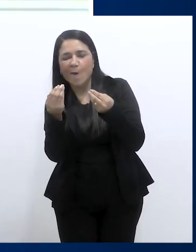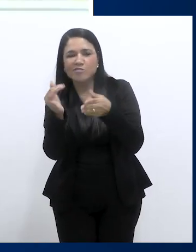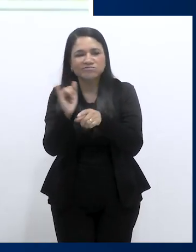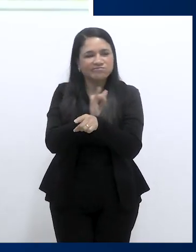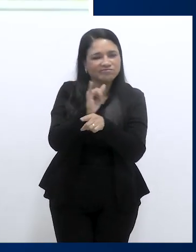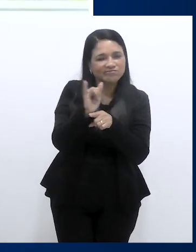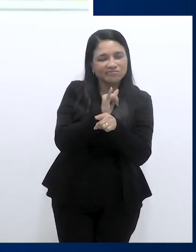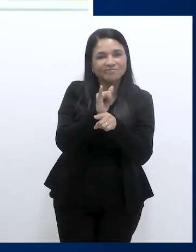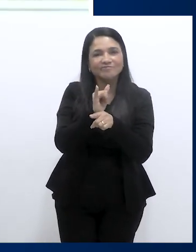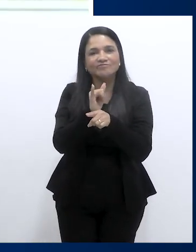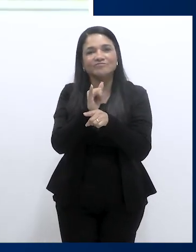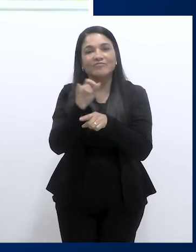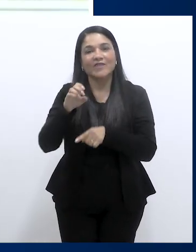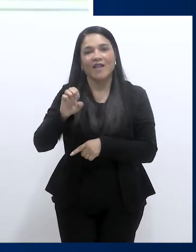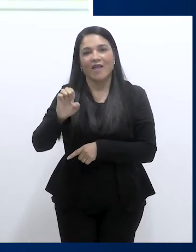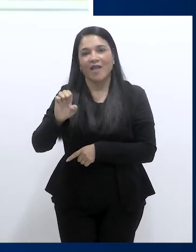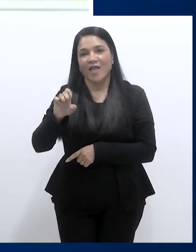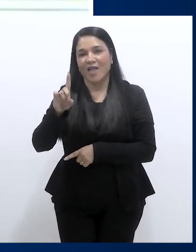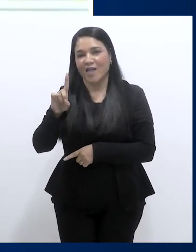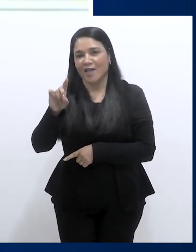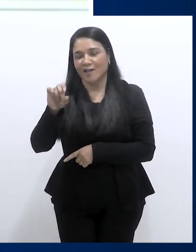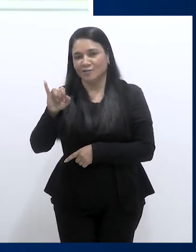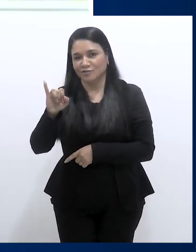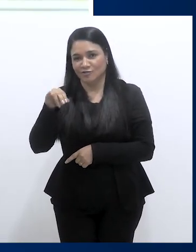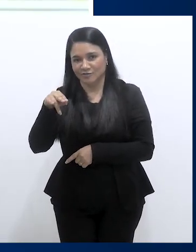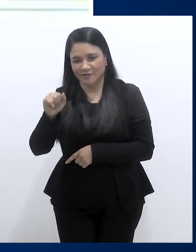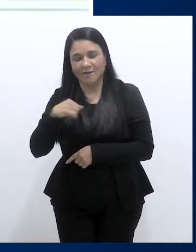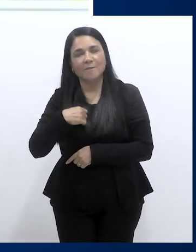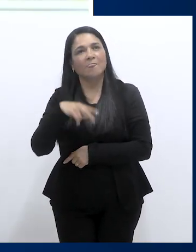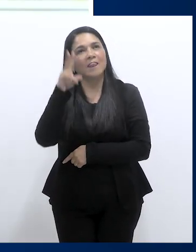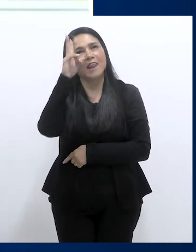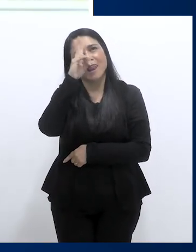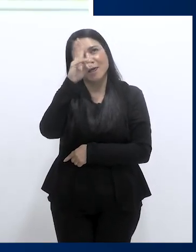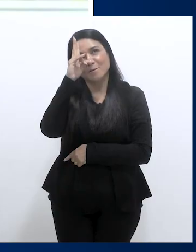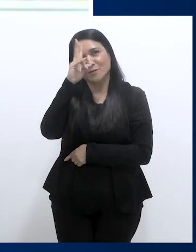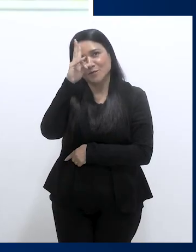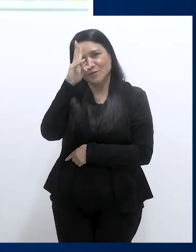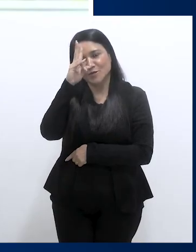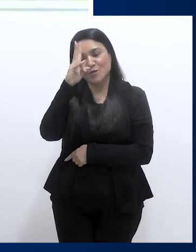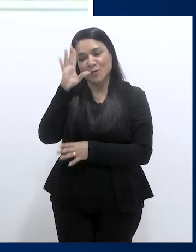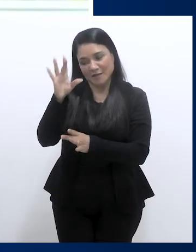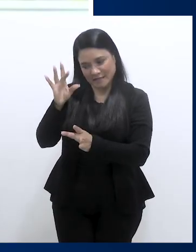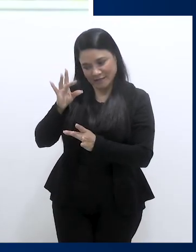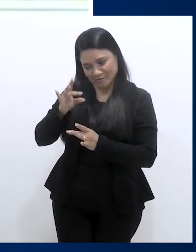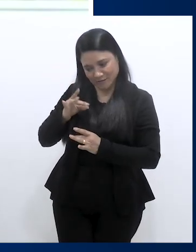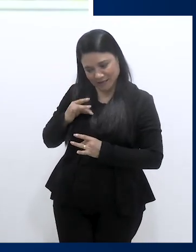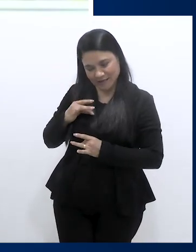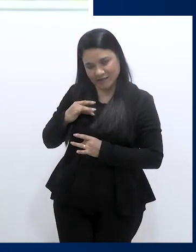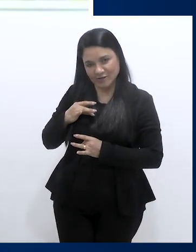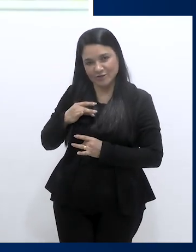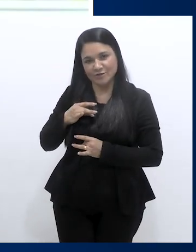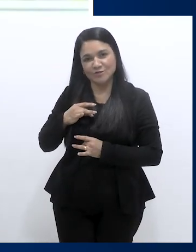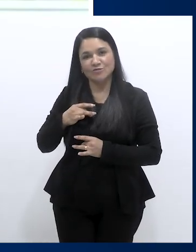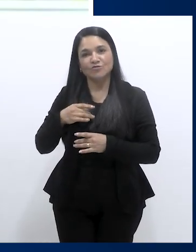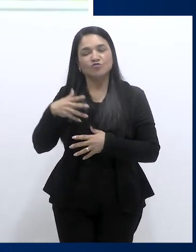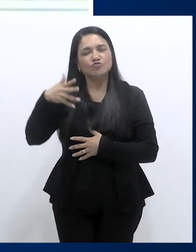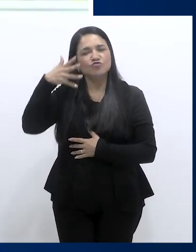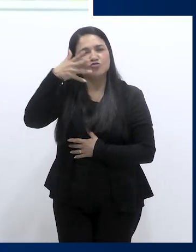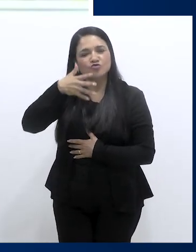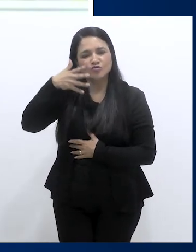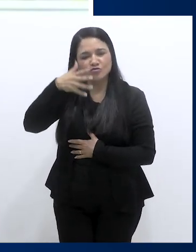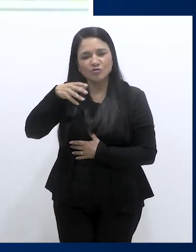né? E aí a Edna, que é uma de nós, se lembrou, tem uma inspiração para isso, de